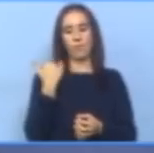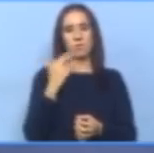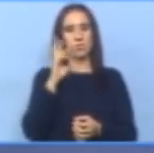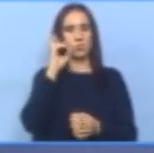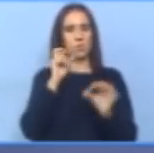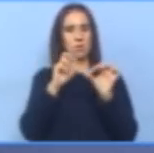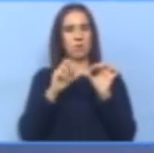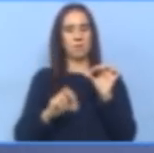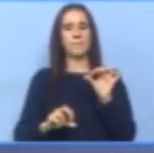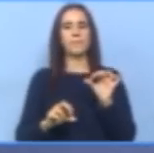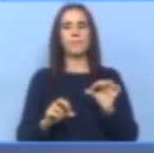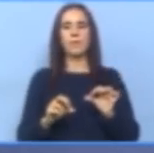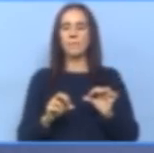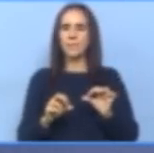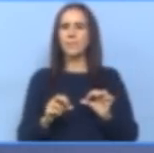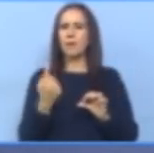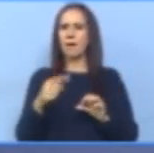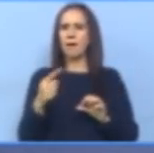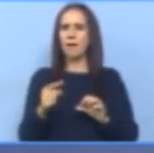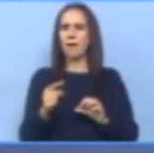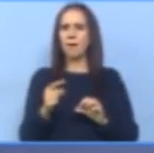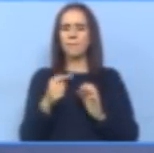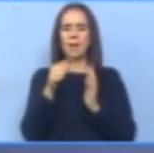escutar. Há aqui outros elementos que